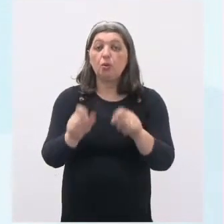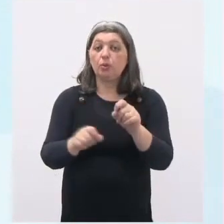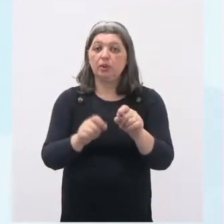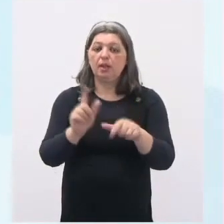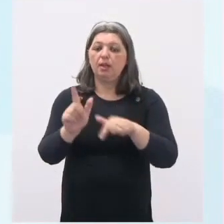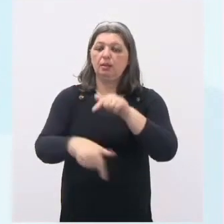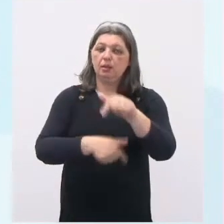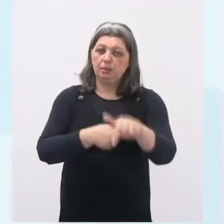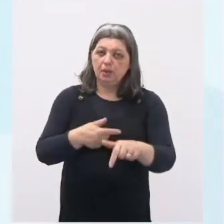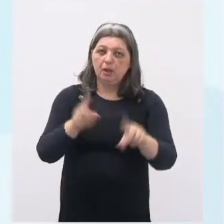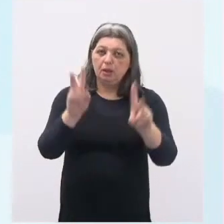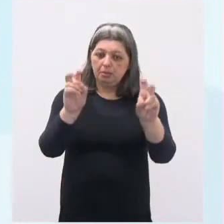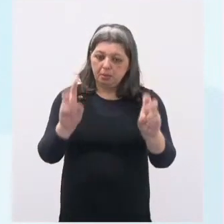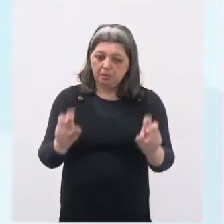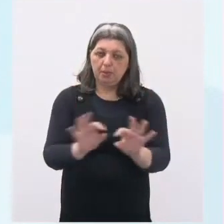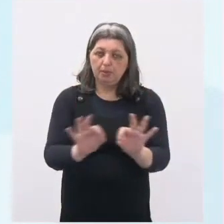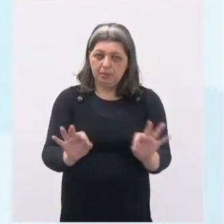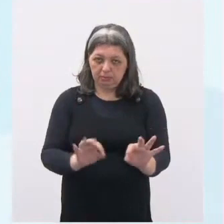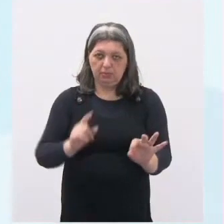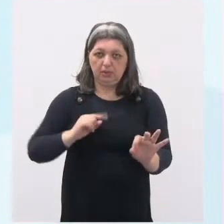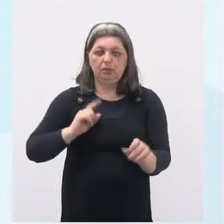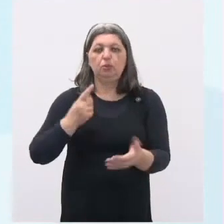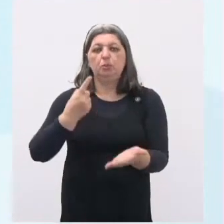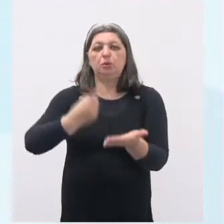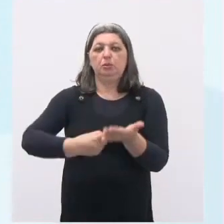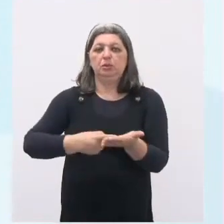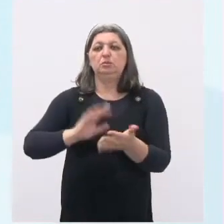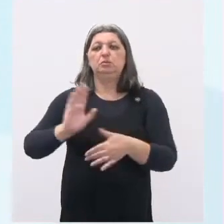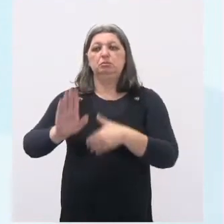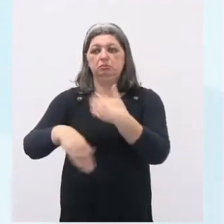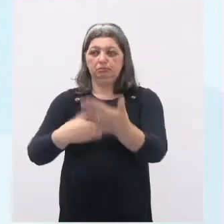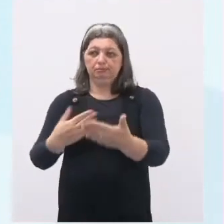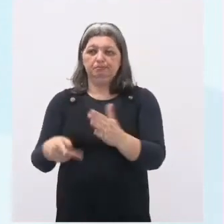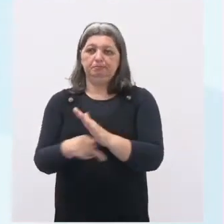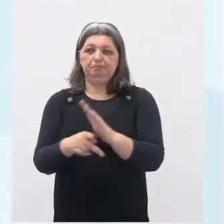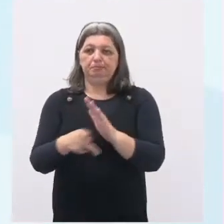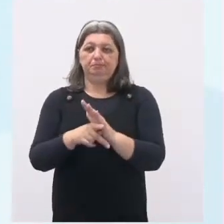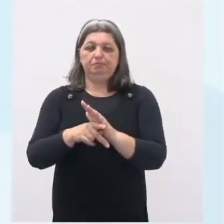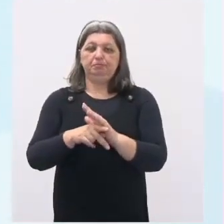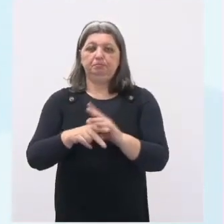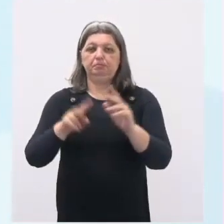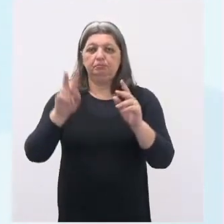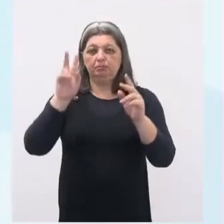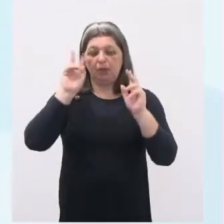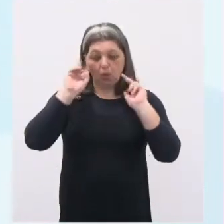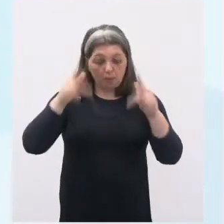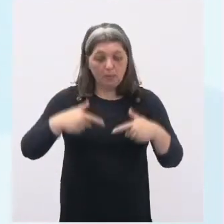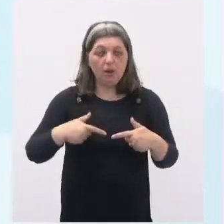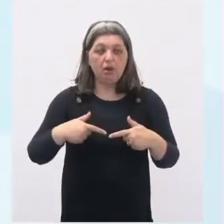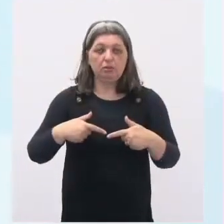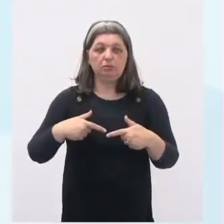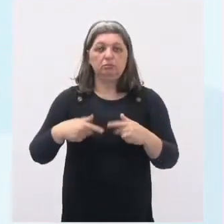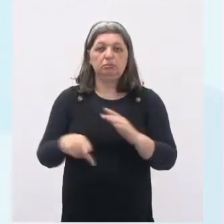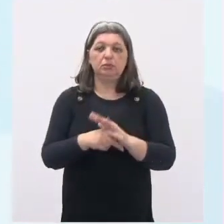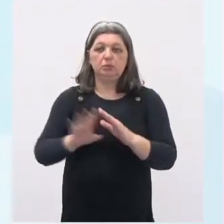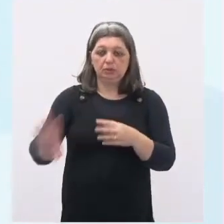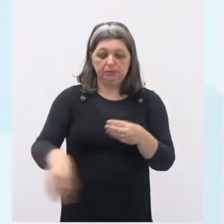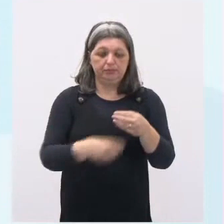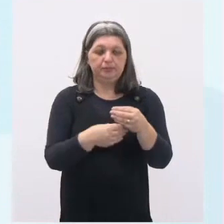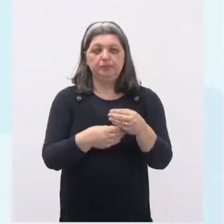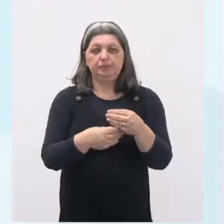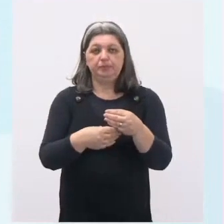pontos. Então, é o compromisso com a formação e o desenvolvimento humano em toda a sua complexidade, integrando as